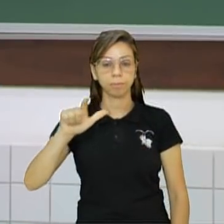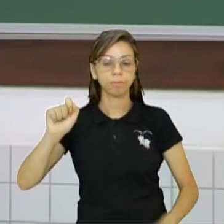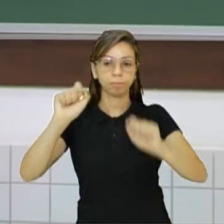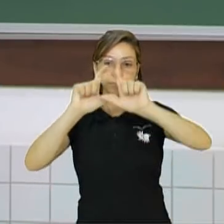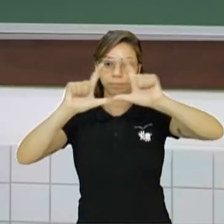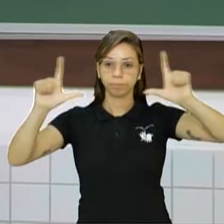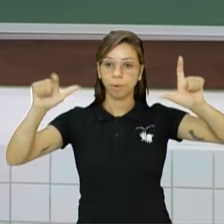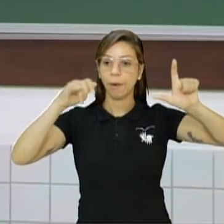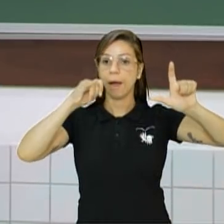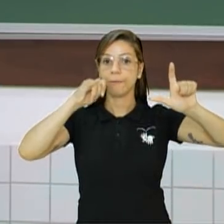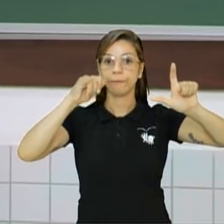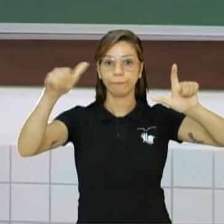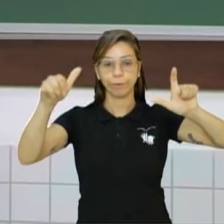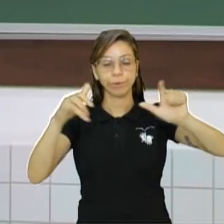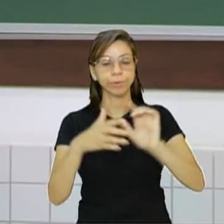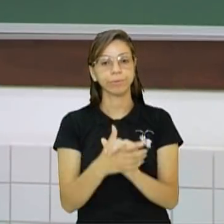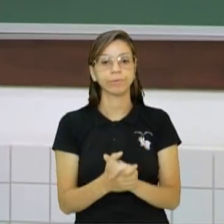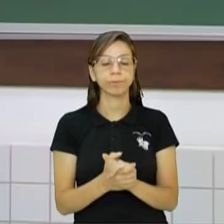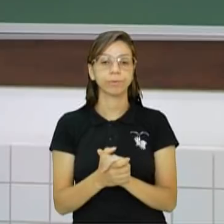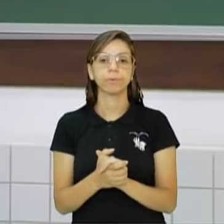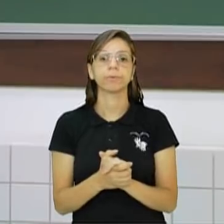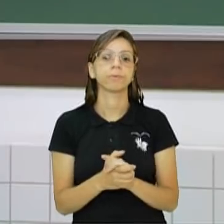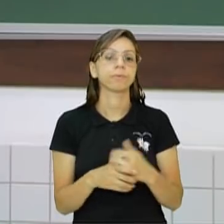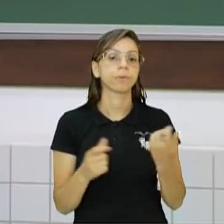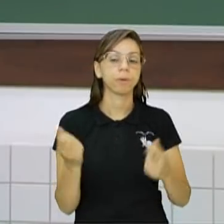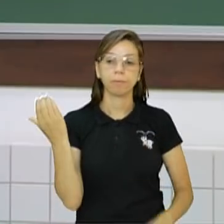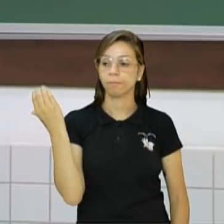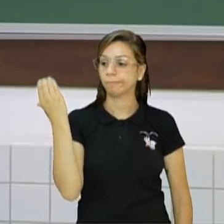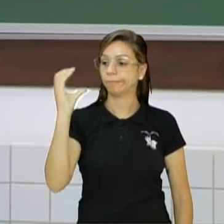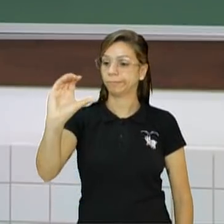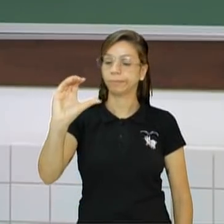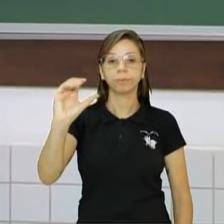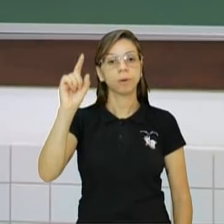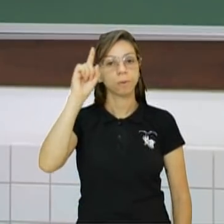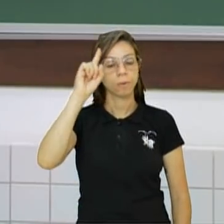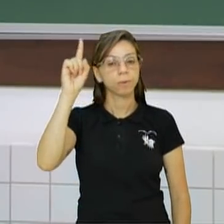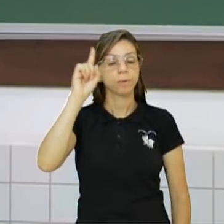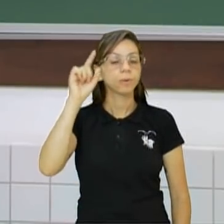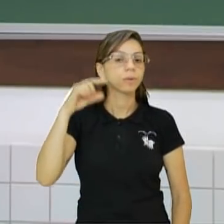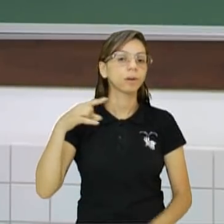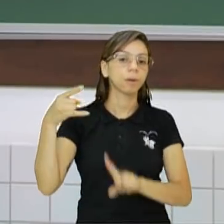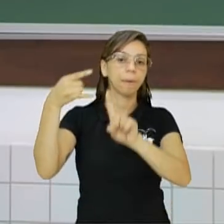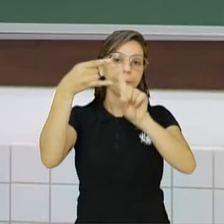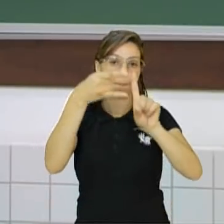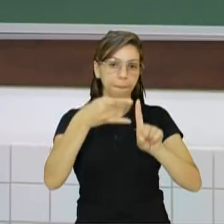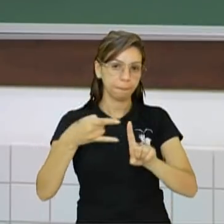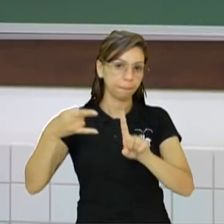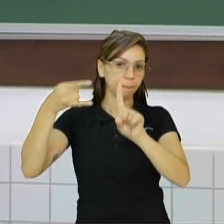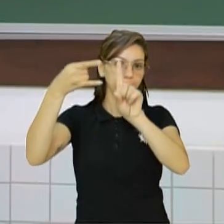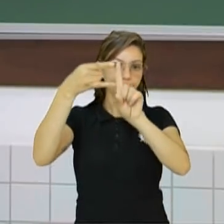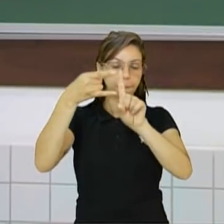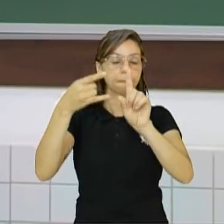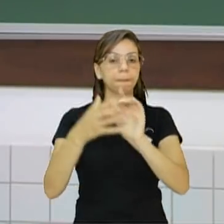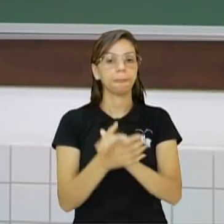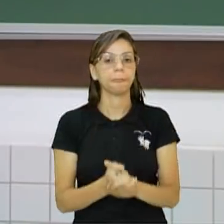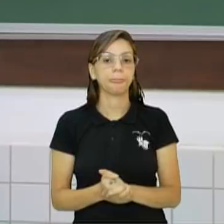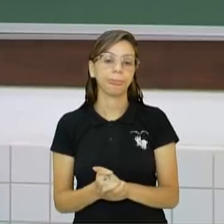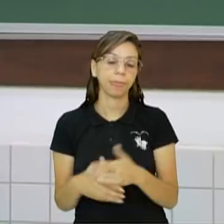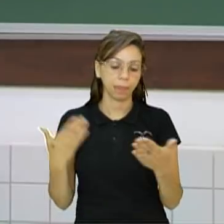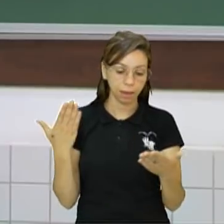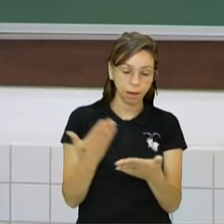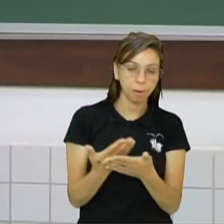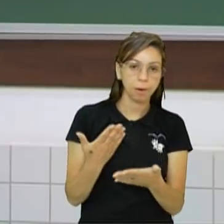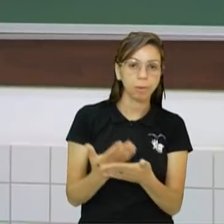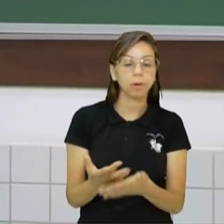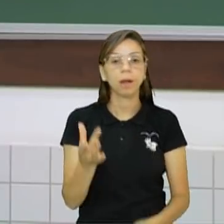para vocês. E lá eles vão estar postando o dia que será feito o Meet, né? Que é aquela aula ao